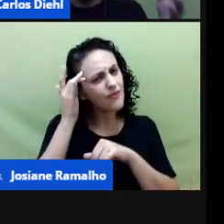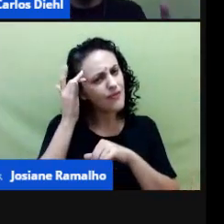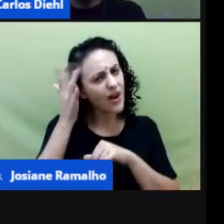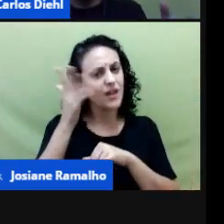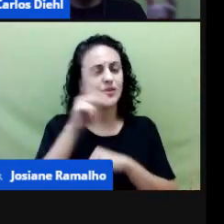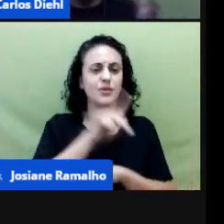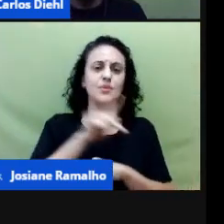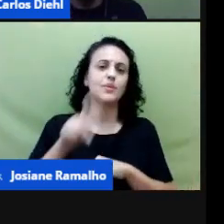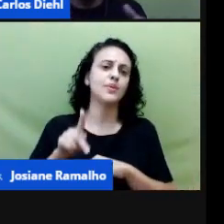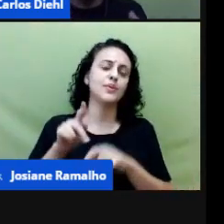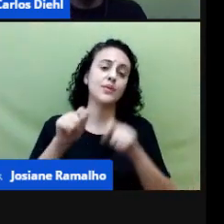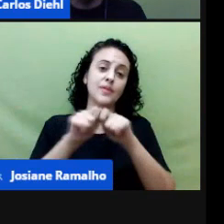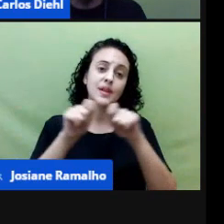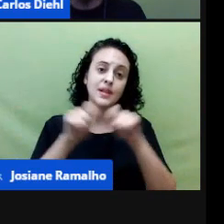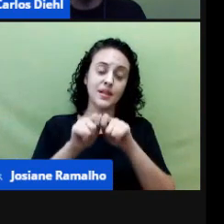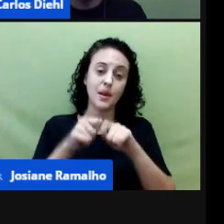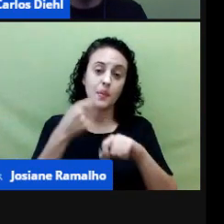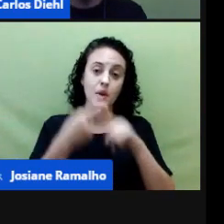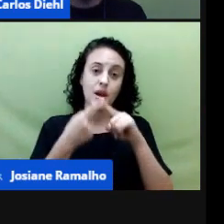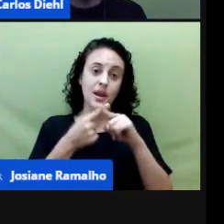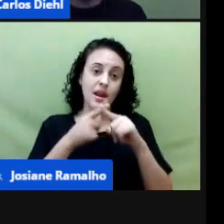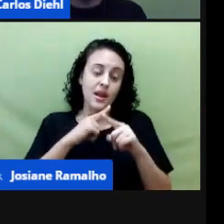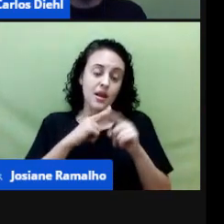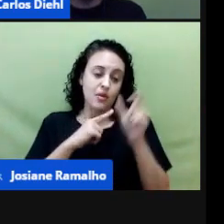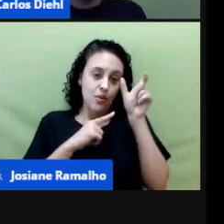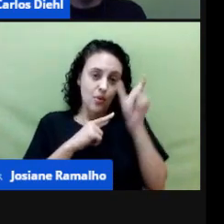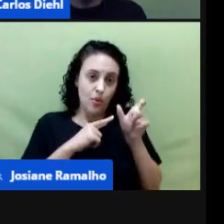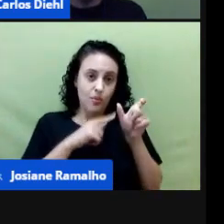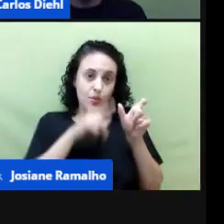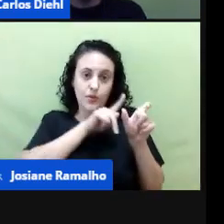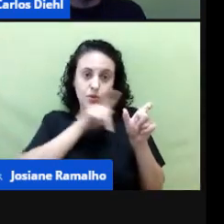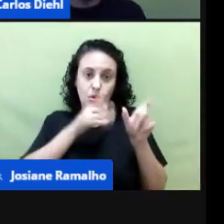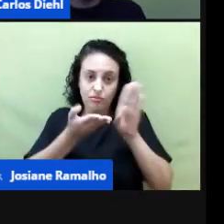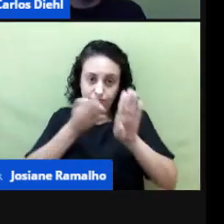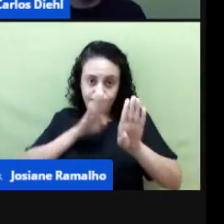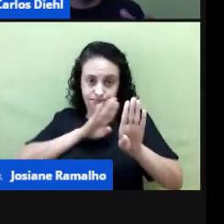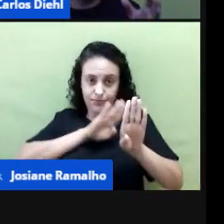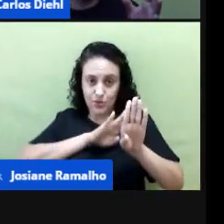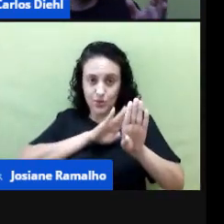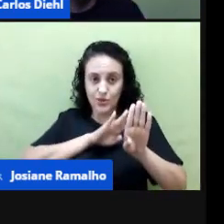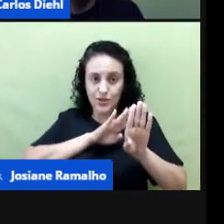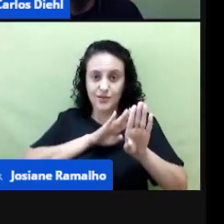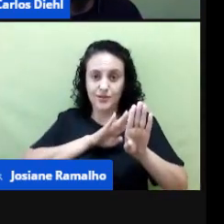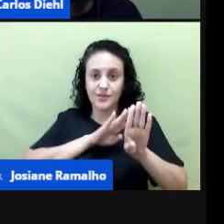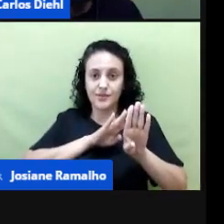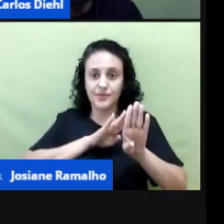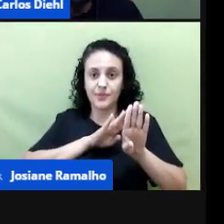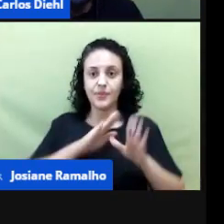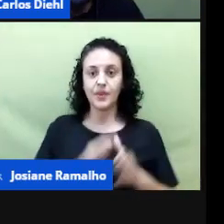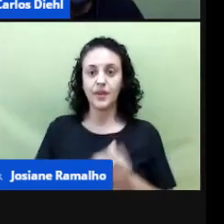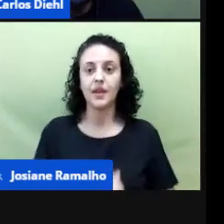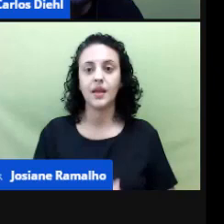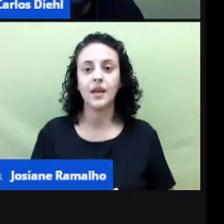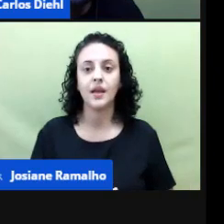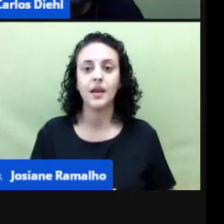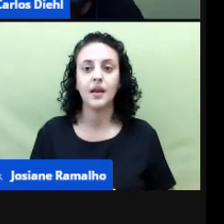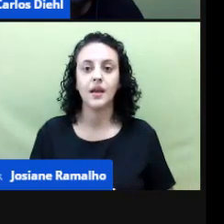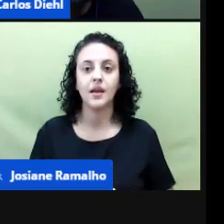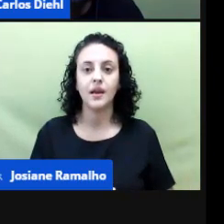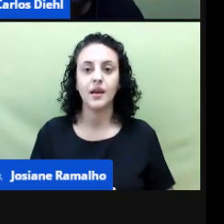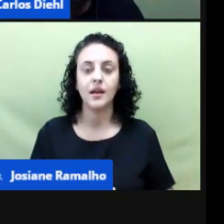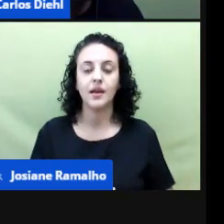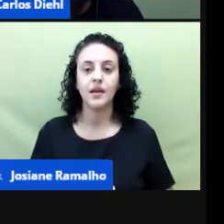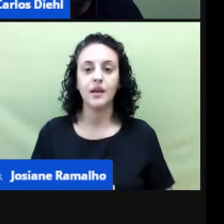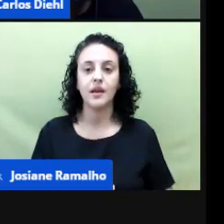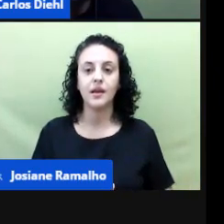representaria a figura do professor. Então, por exemplo, eu trago aqui, logo a